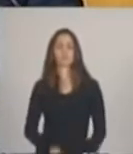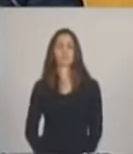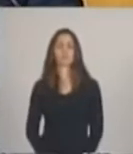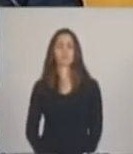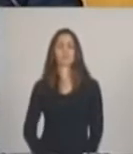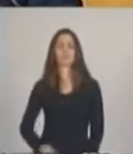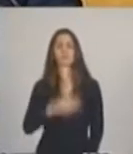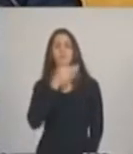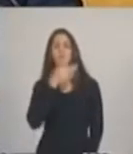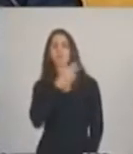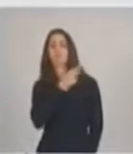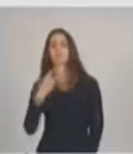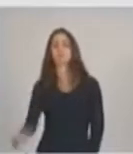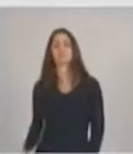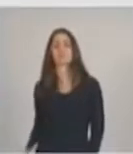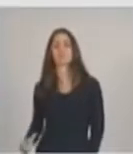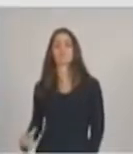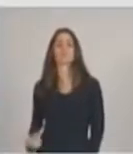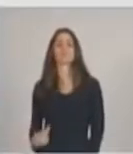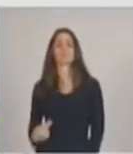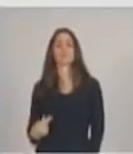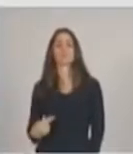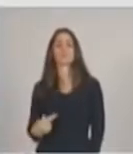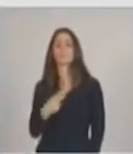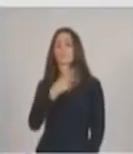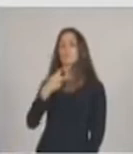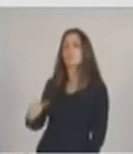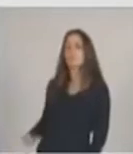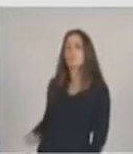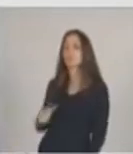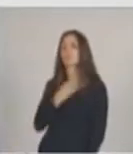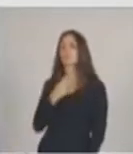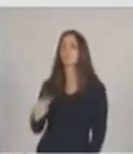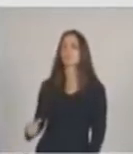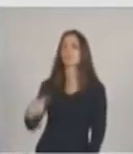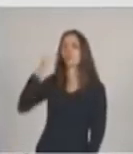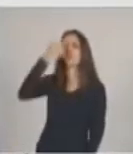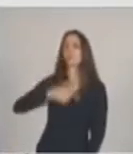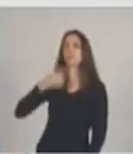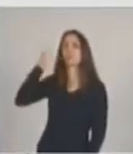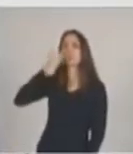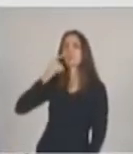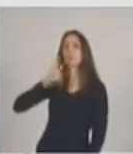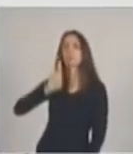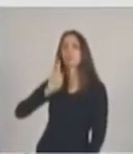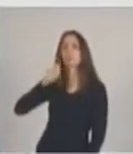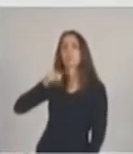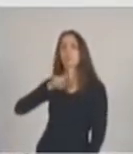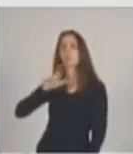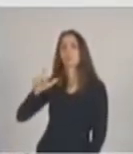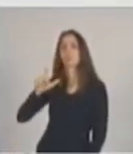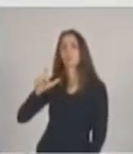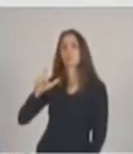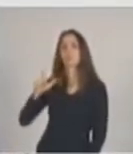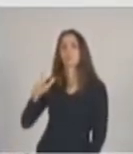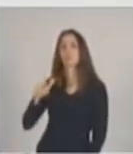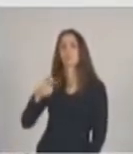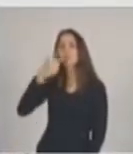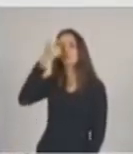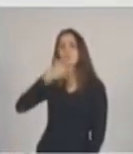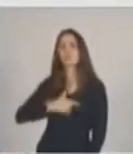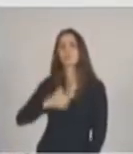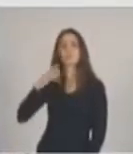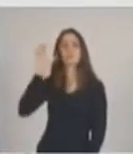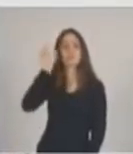Pois não, deputada Raquel Lessa. Presidente, deputada Raquel. Tô te ouvindo. Deputada Raquel, presidente. Tô